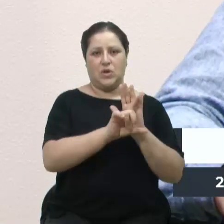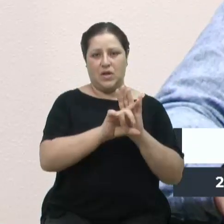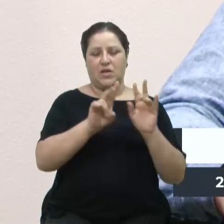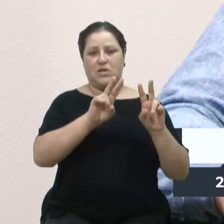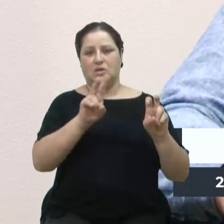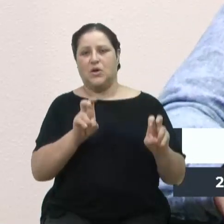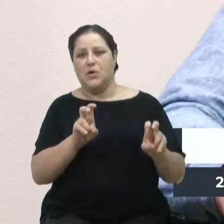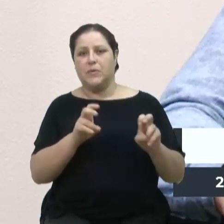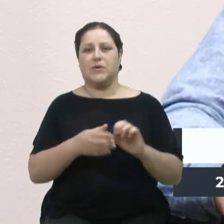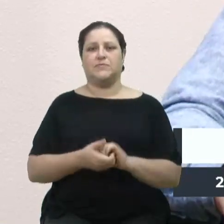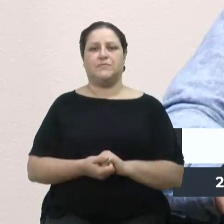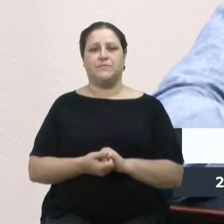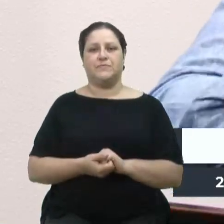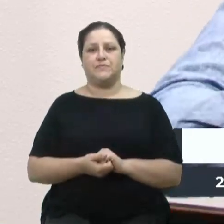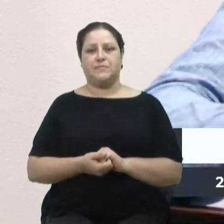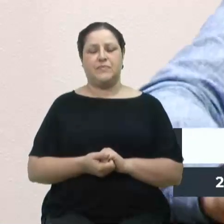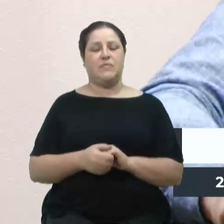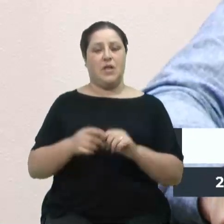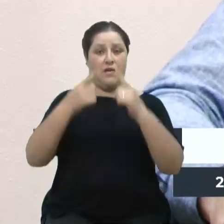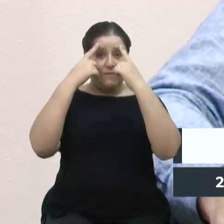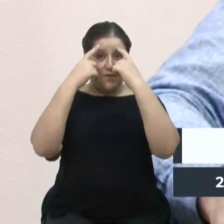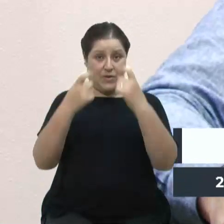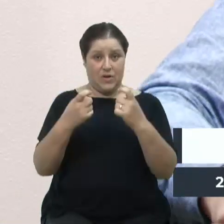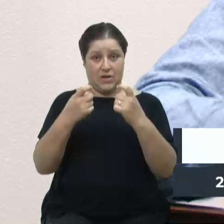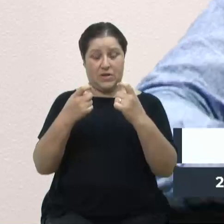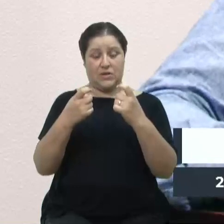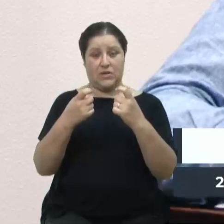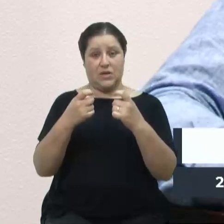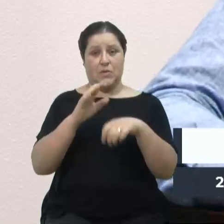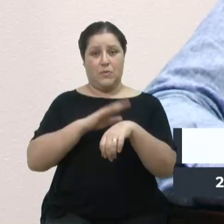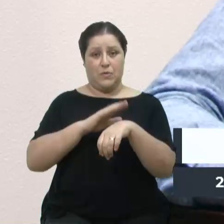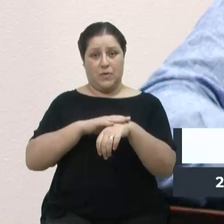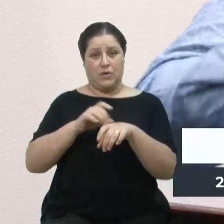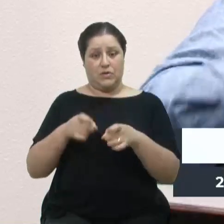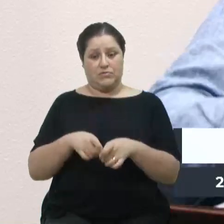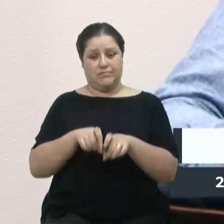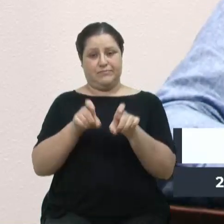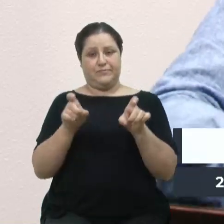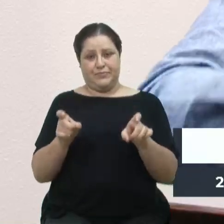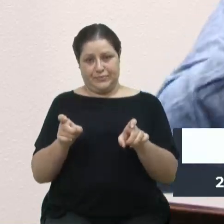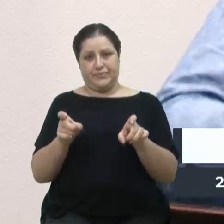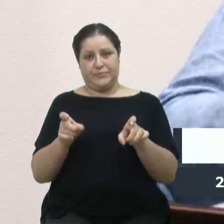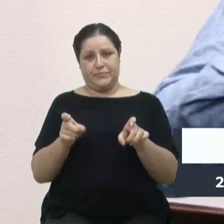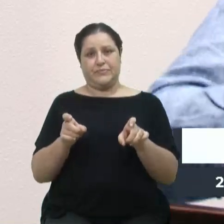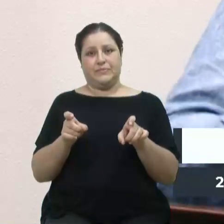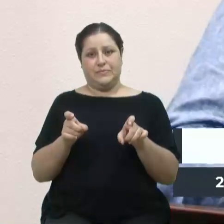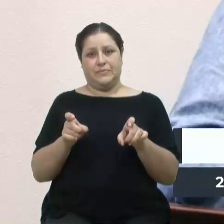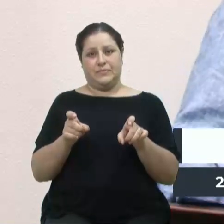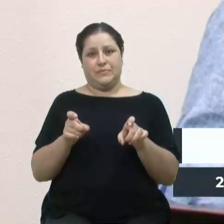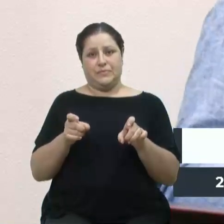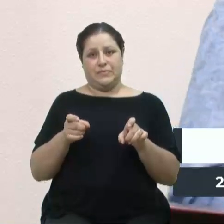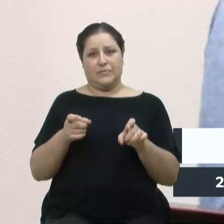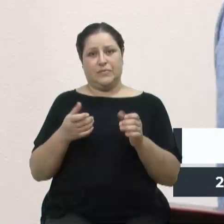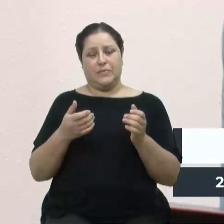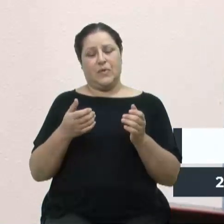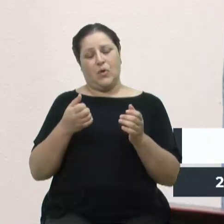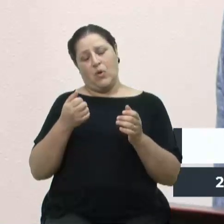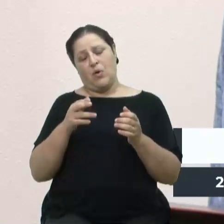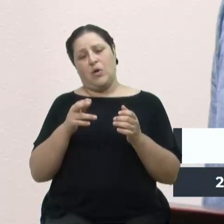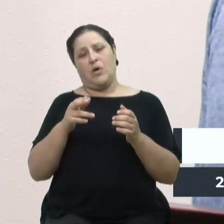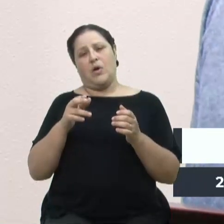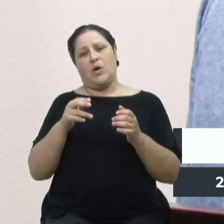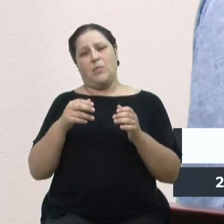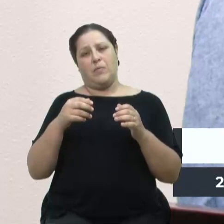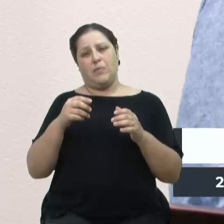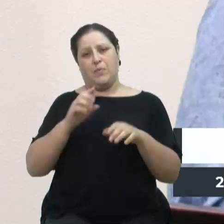trata sobre a violência obstétrica, ou ainda o sentido de coibir a violência obstétrica, já